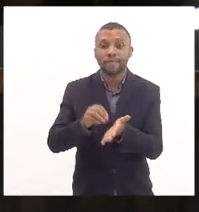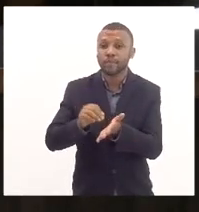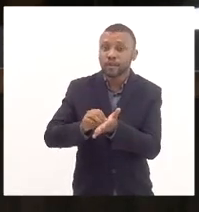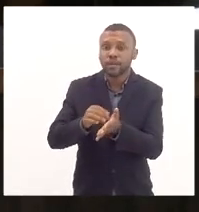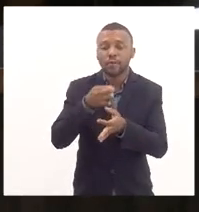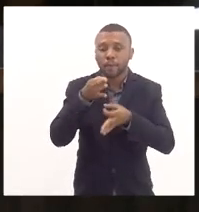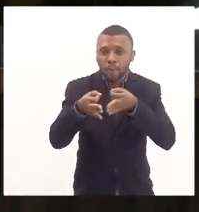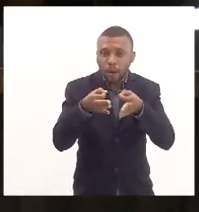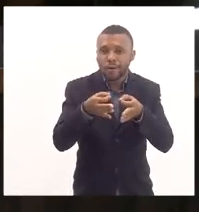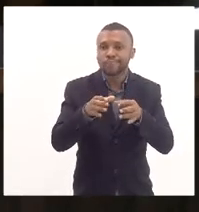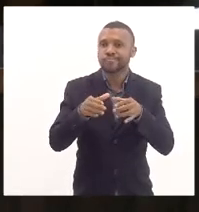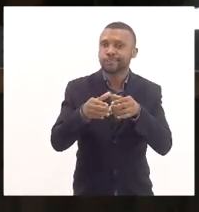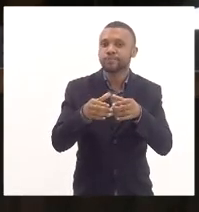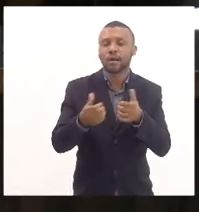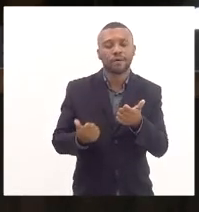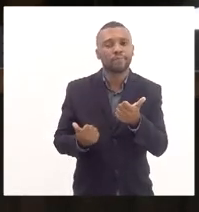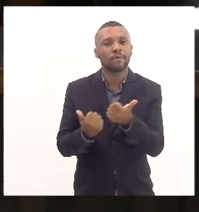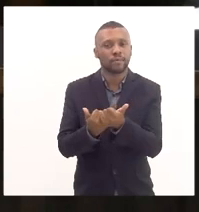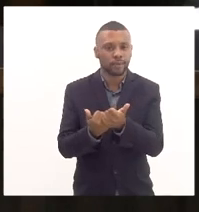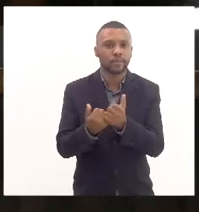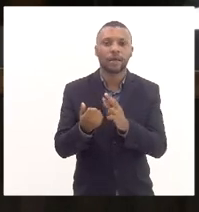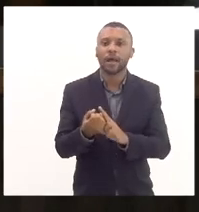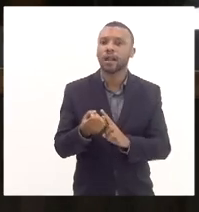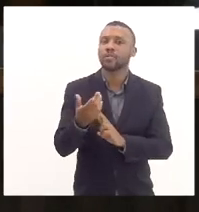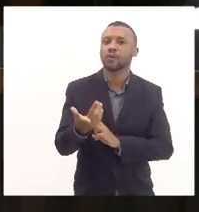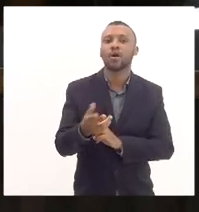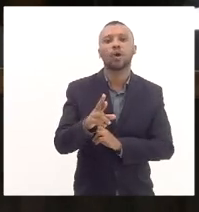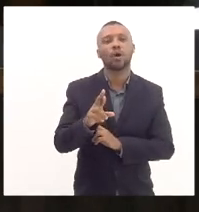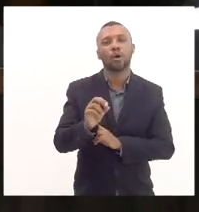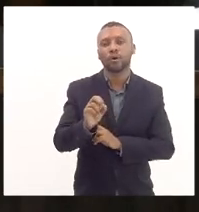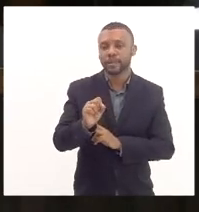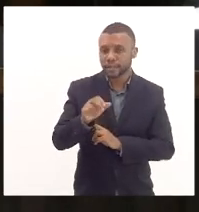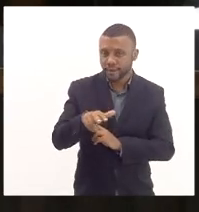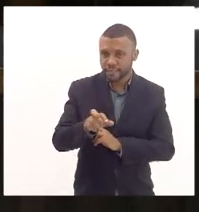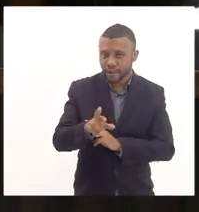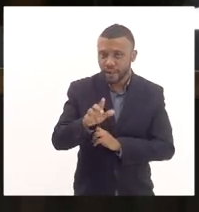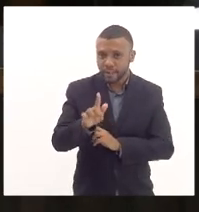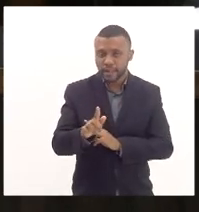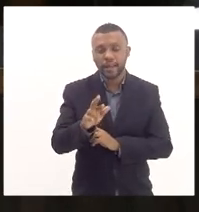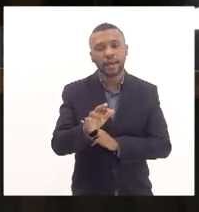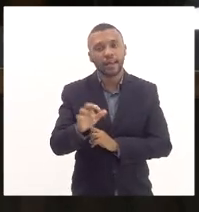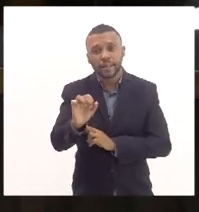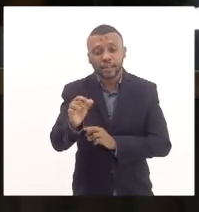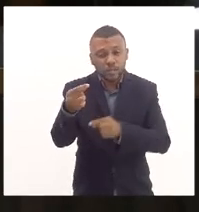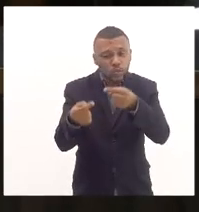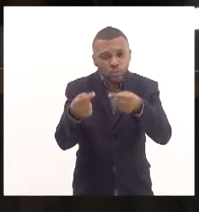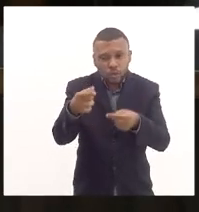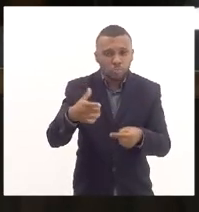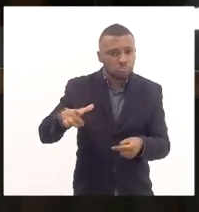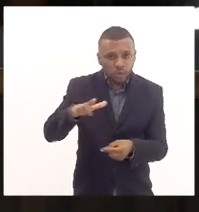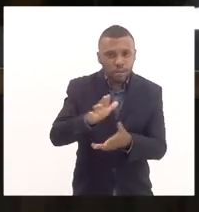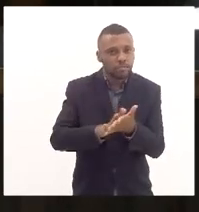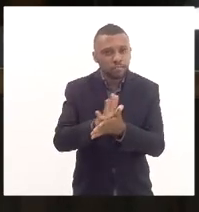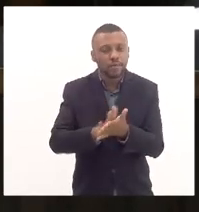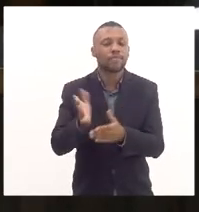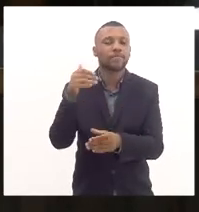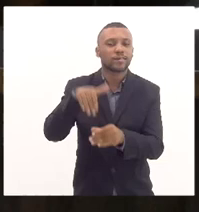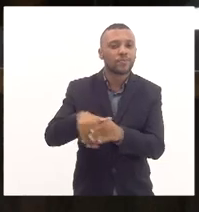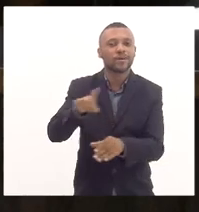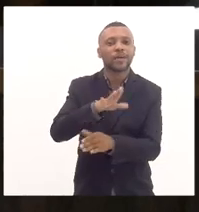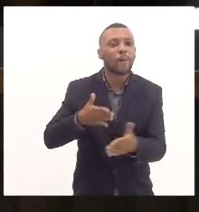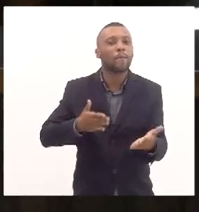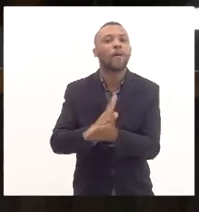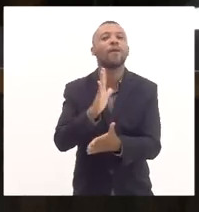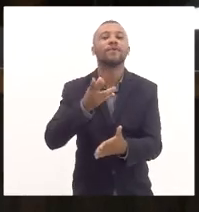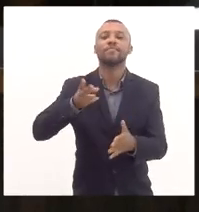externas favorável ela tô rosenverg Reis em discussão na vendo que aquele discutir encerrada a discussão e votação se hoje que aprovam